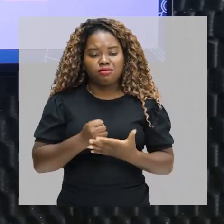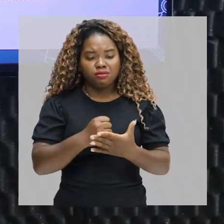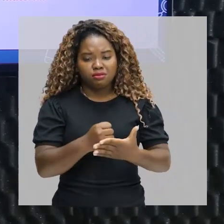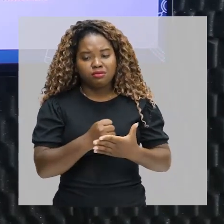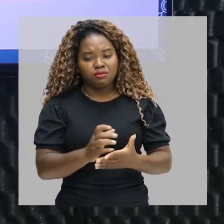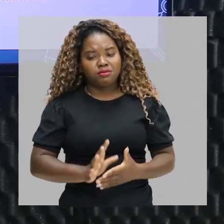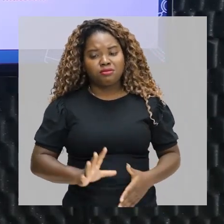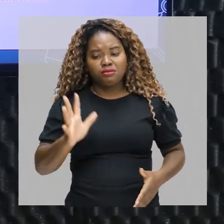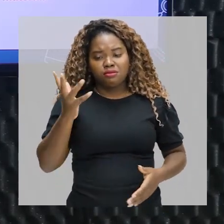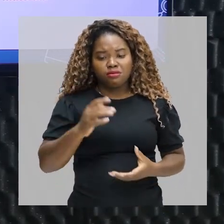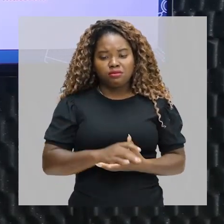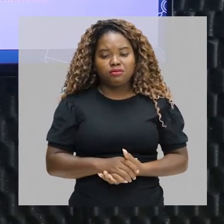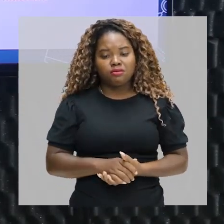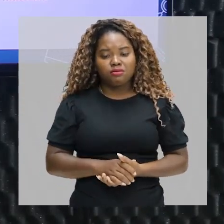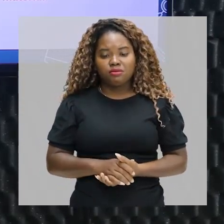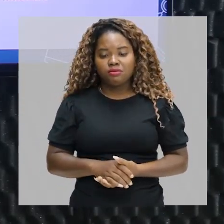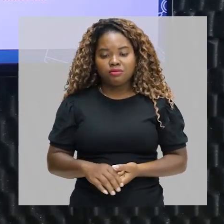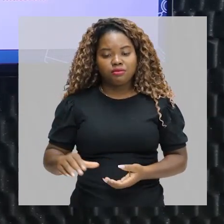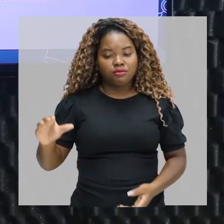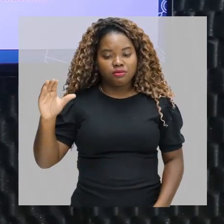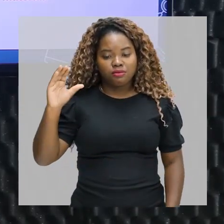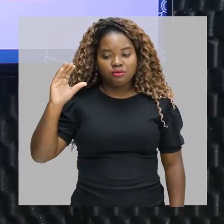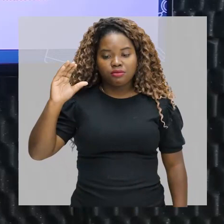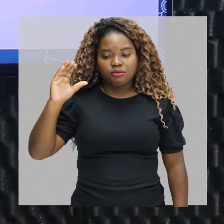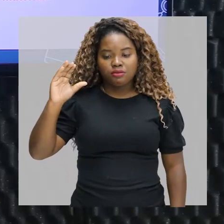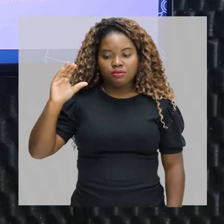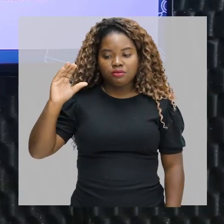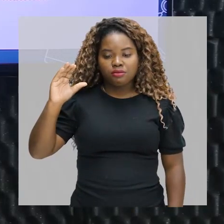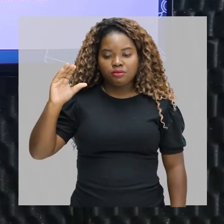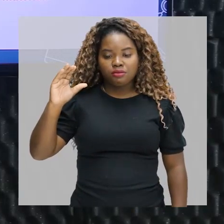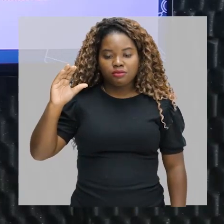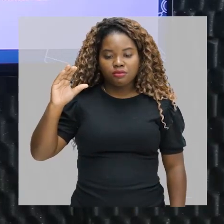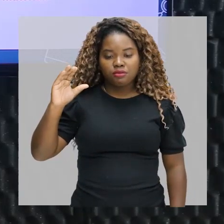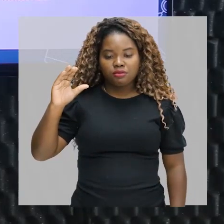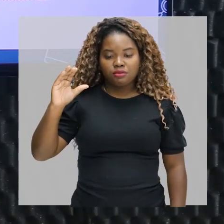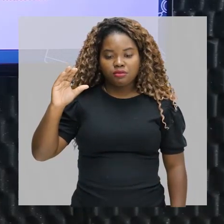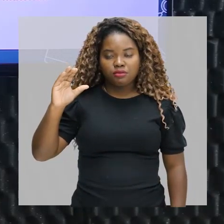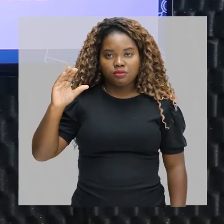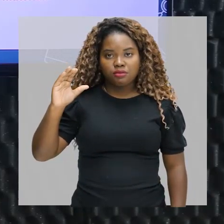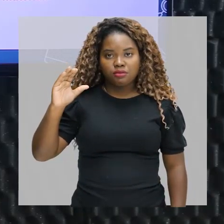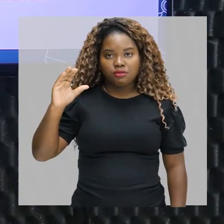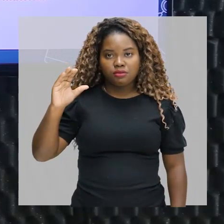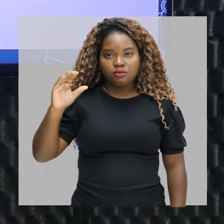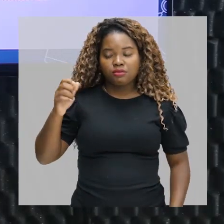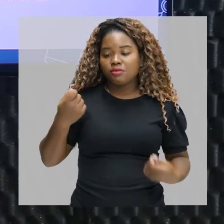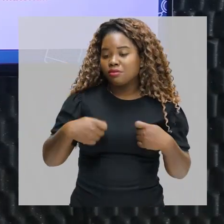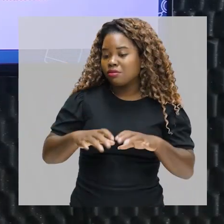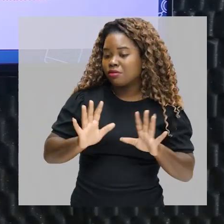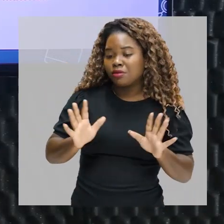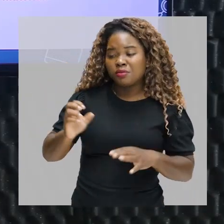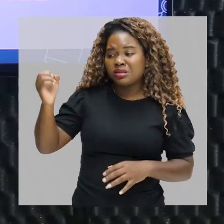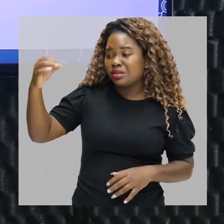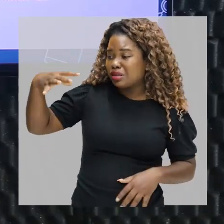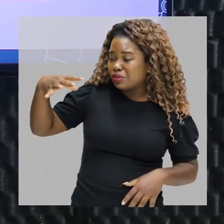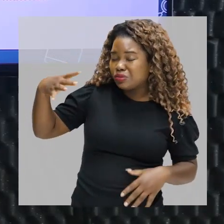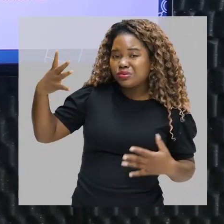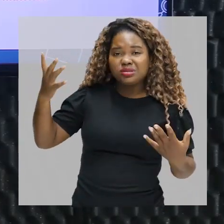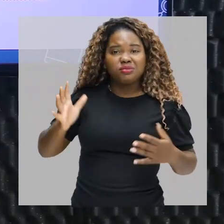isso aconteça, certo? Letra C, deve existir um meio material que contenha fótons, não precisa ter luz para